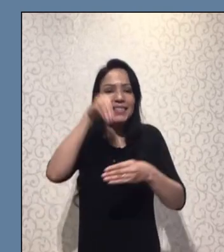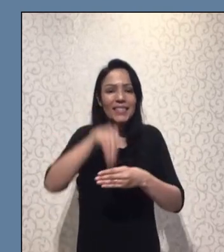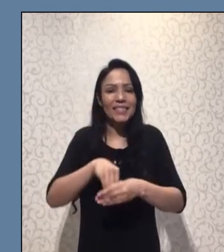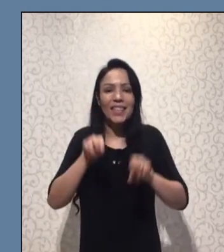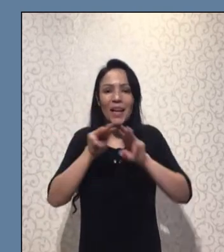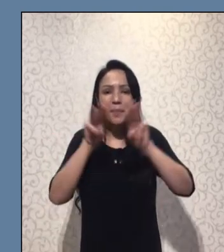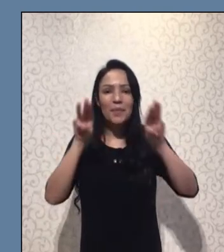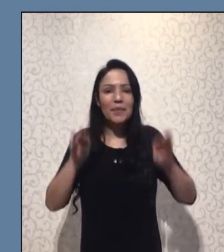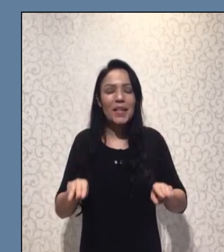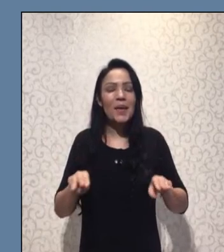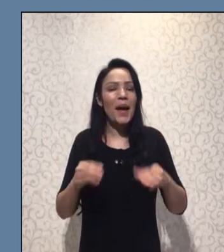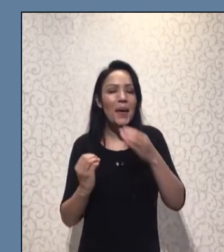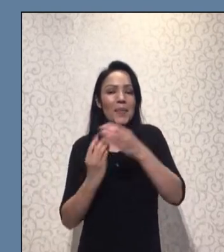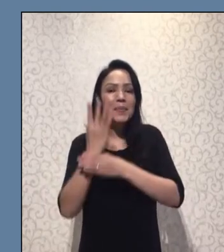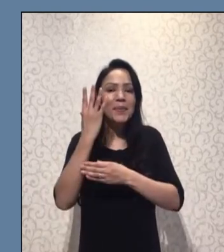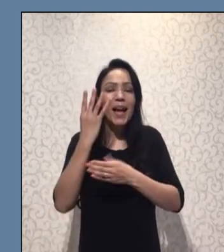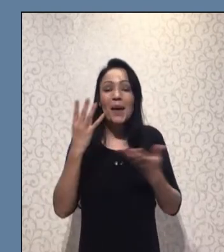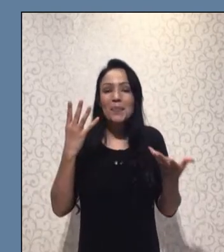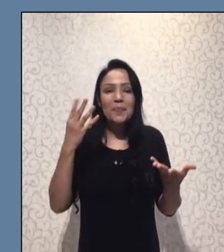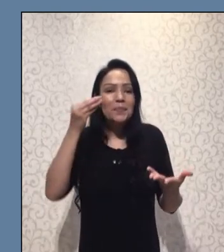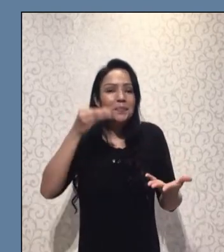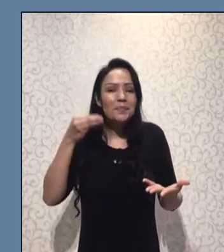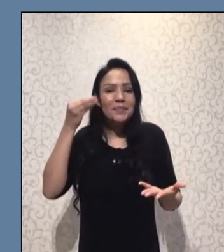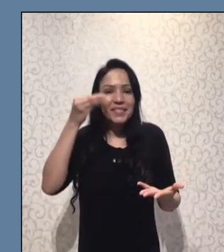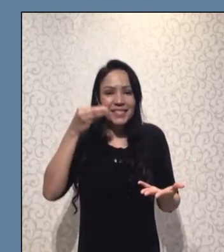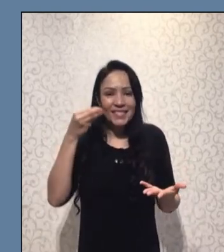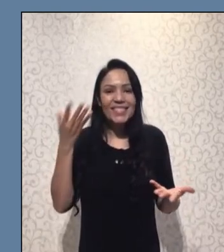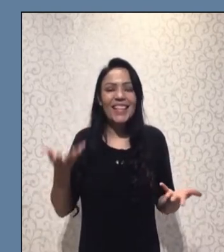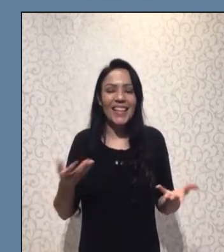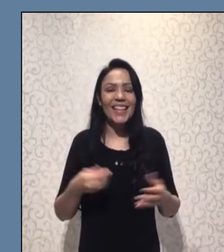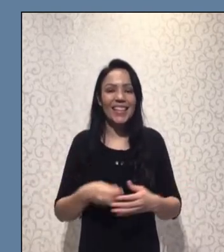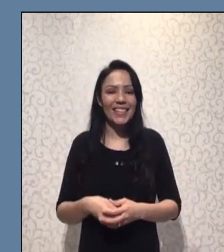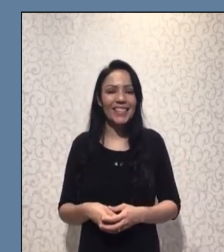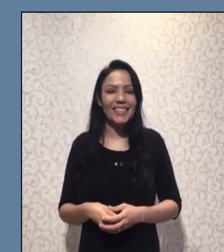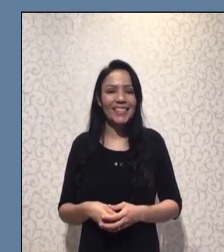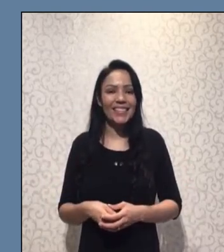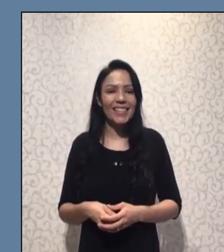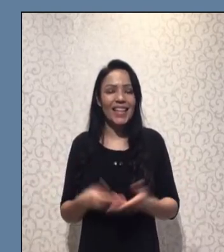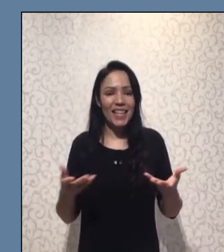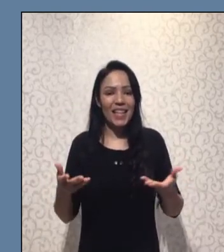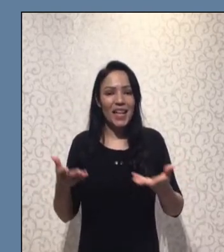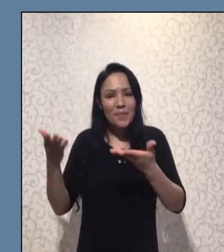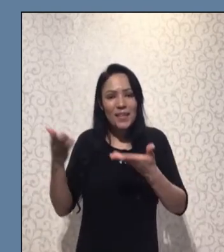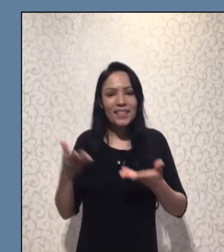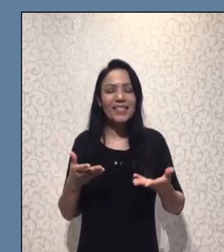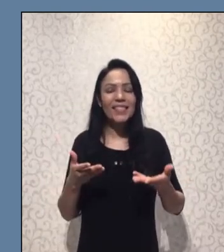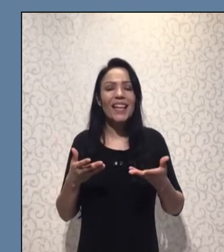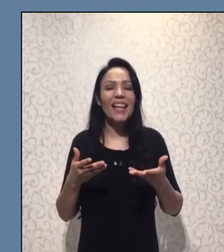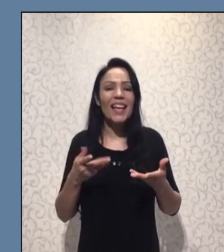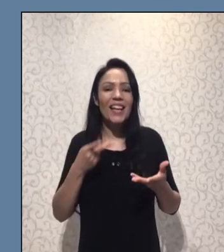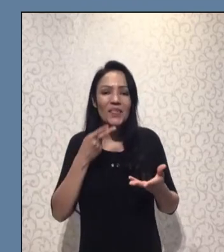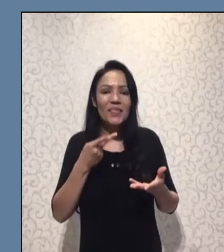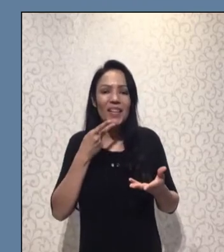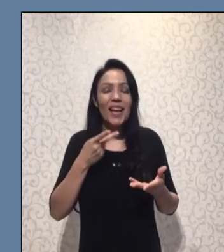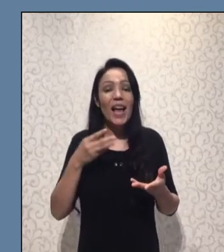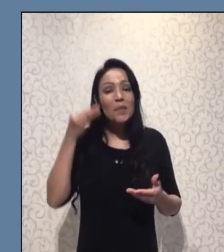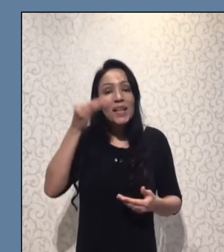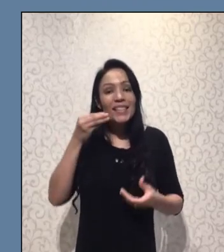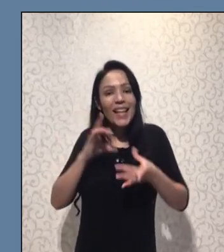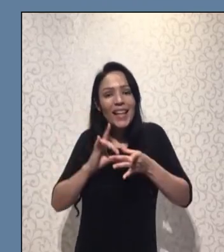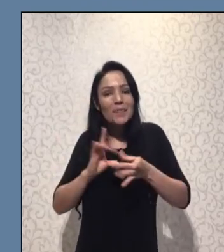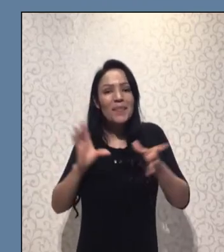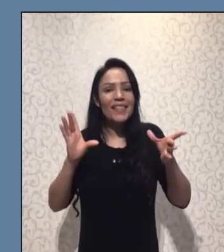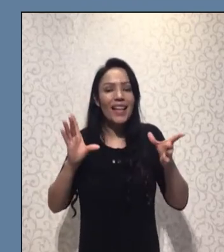muito experimental. Eu acho que eu vou evocar aqui, o Pedrosa falava do exercício experimental da liberdade para a arte